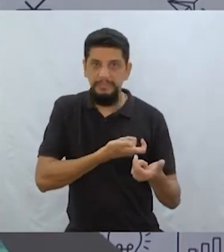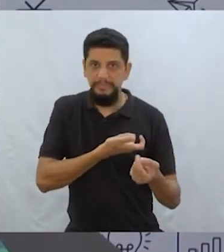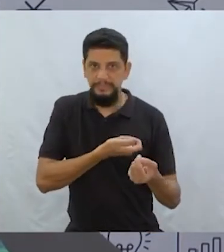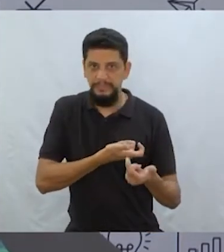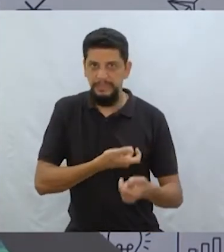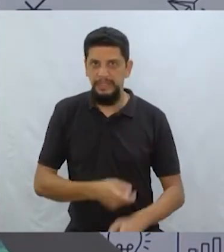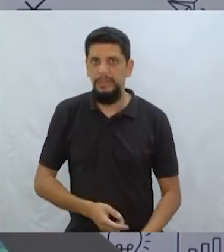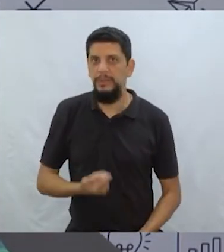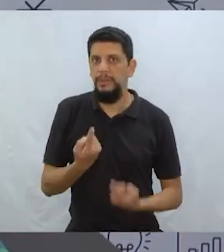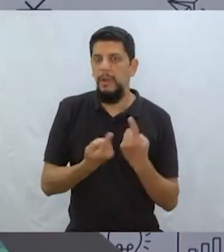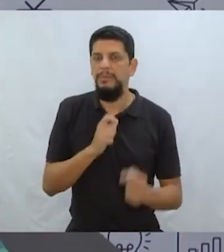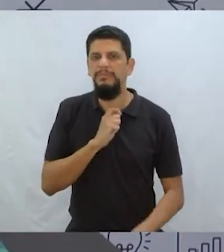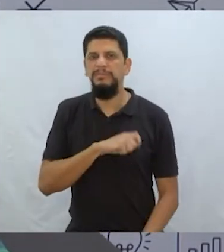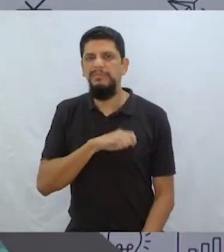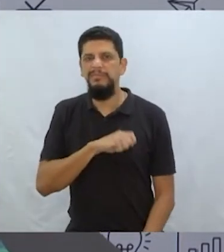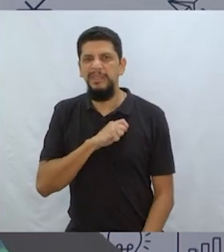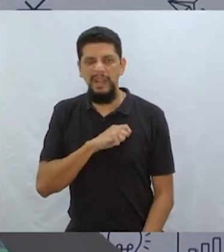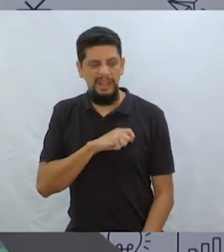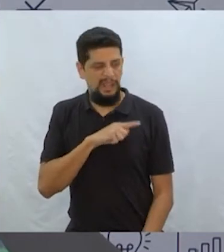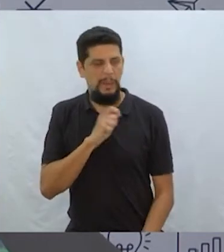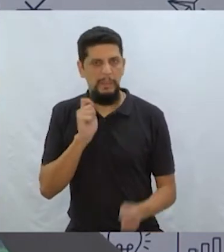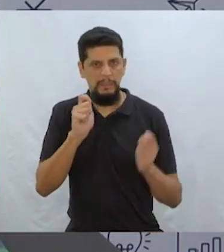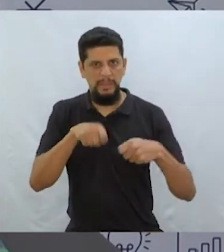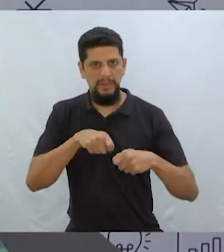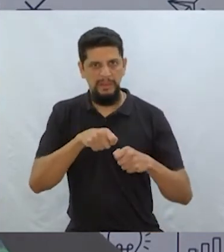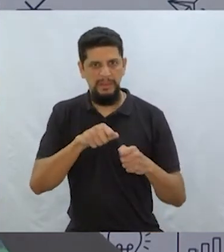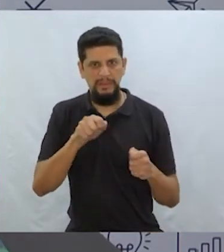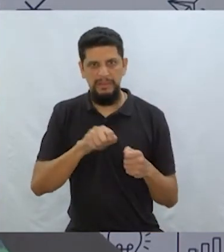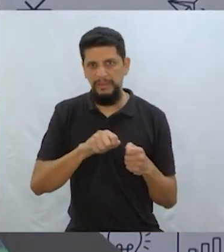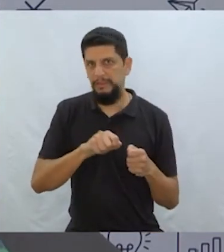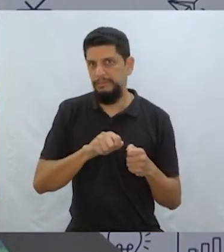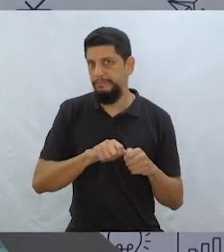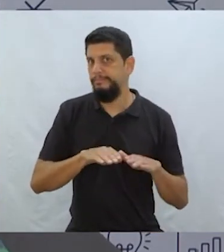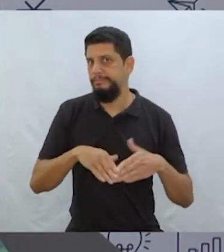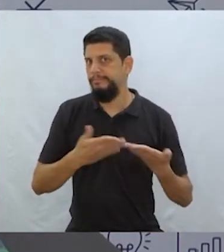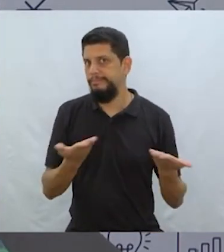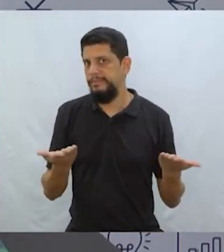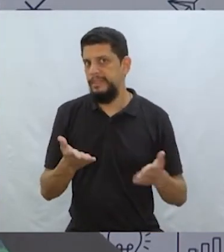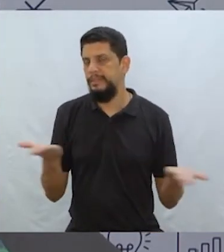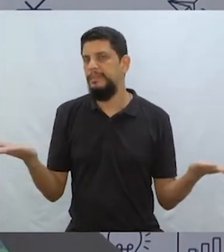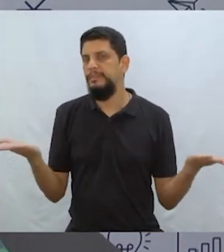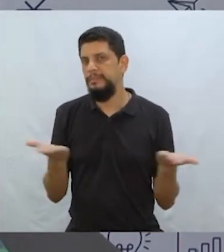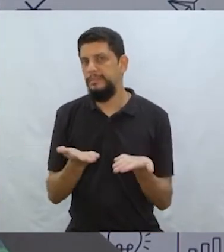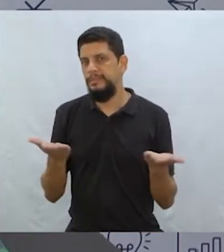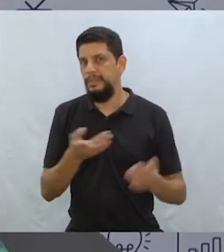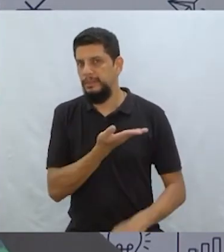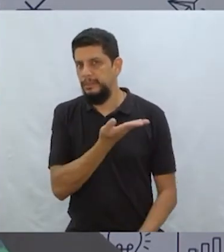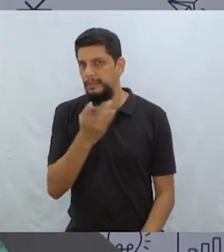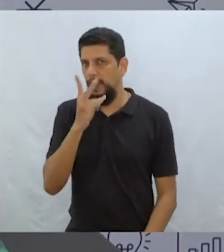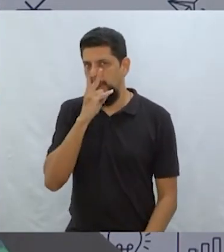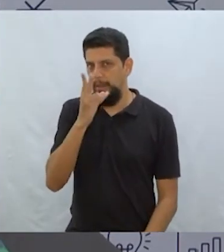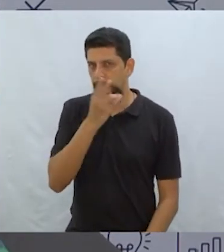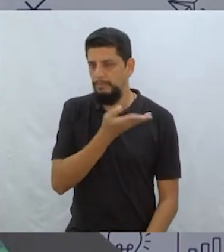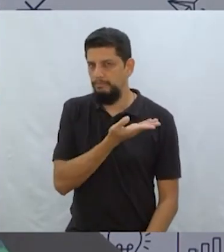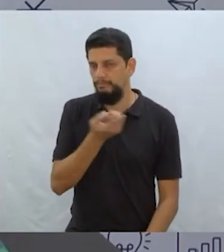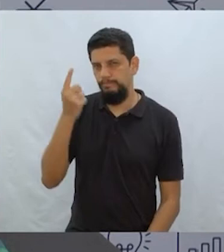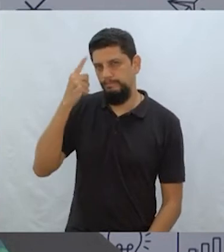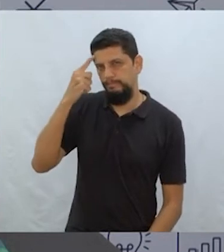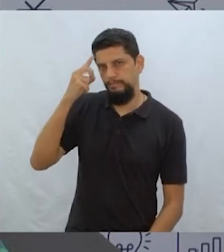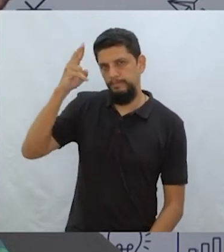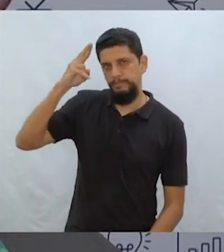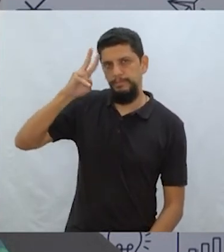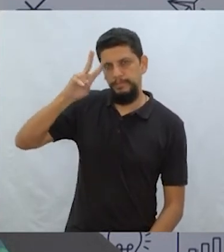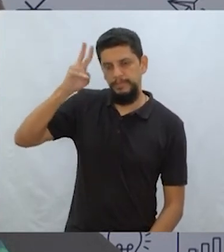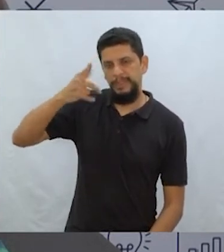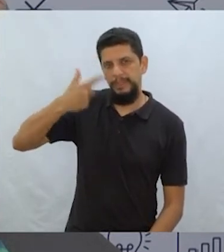apris qual brincadeira o bisavô poderia ter feito E agora o que que vocês acham vamos